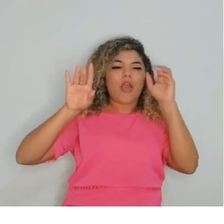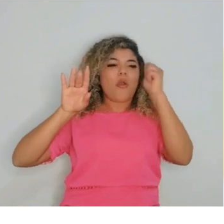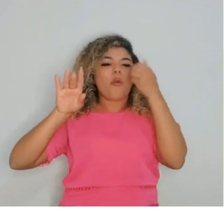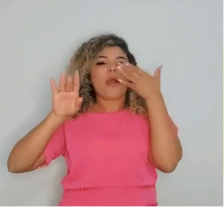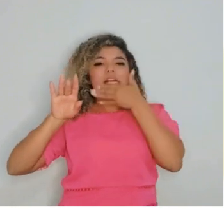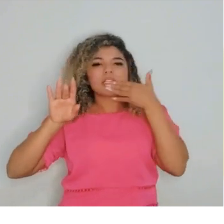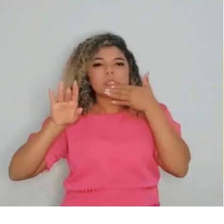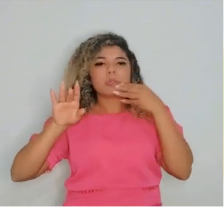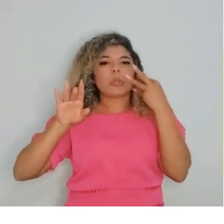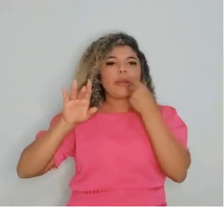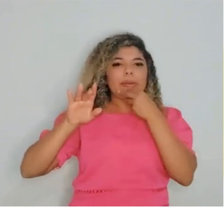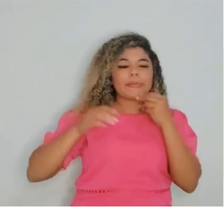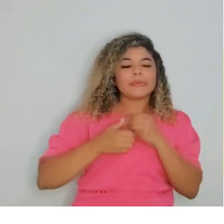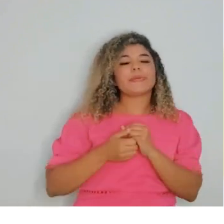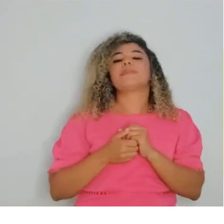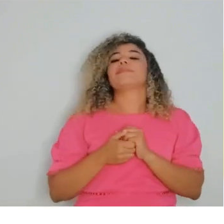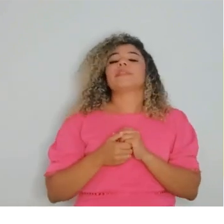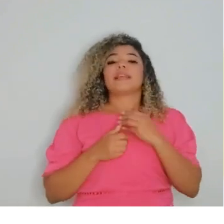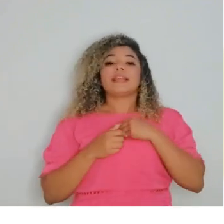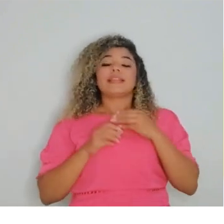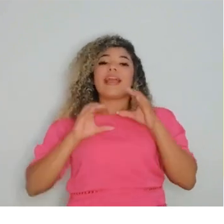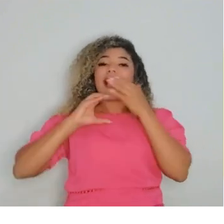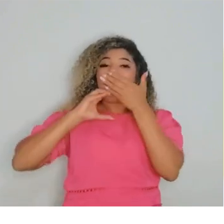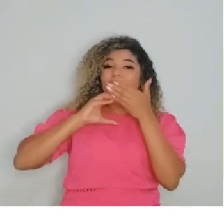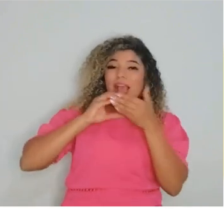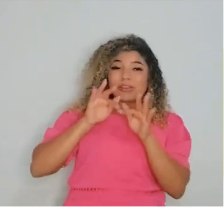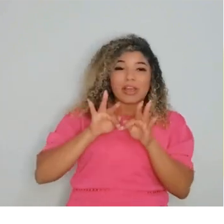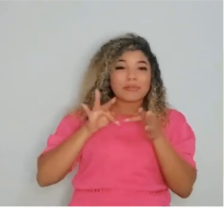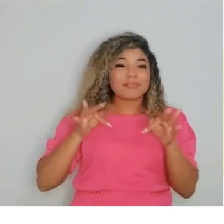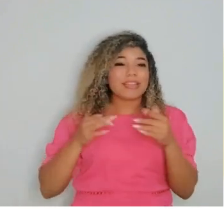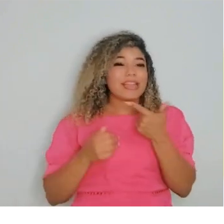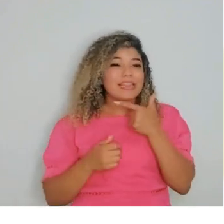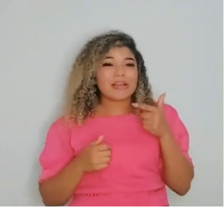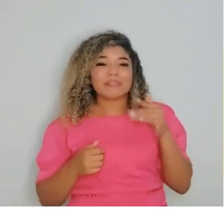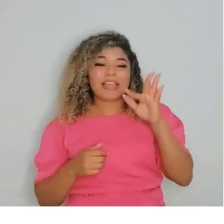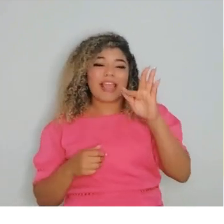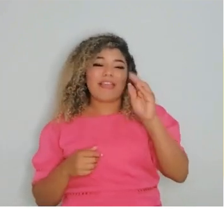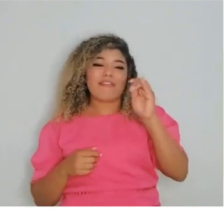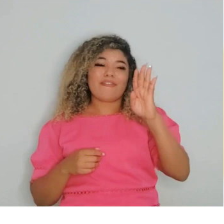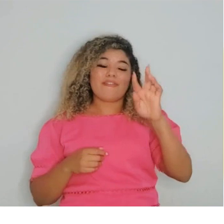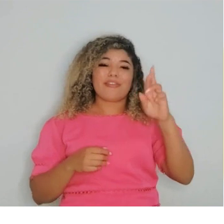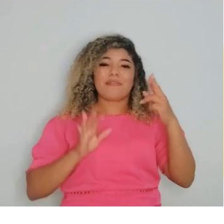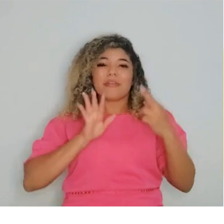e doces. São alimentos ricos em carboidratos simples, não possuem